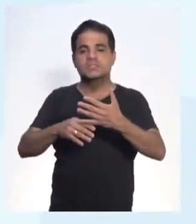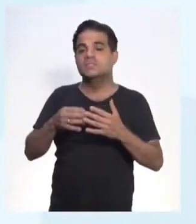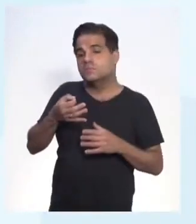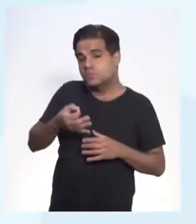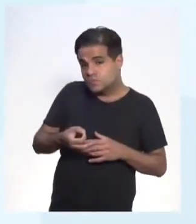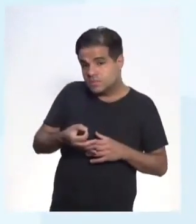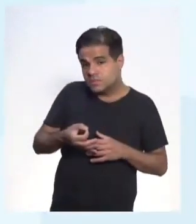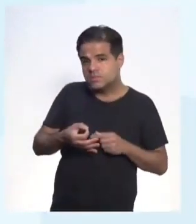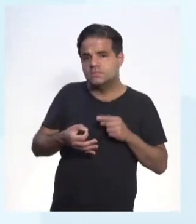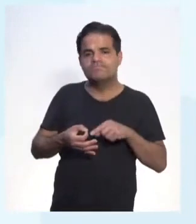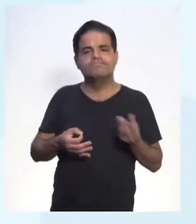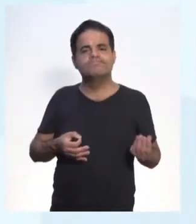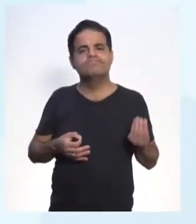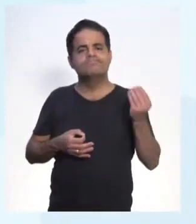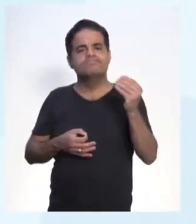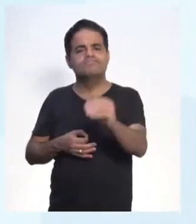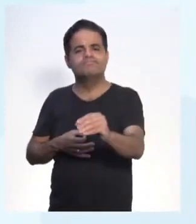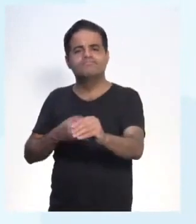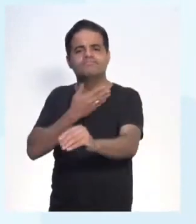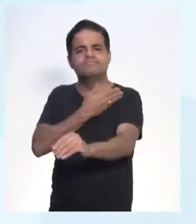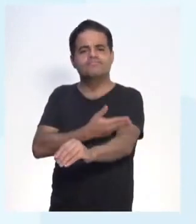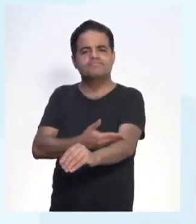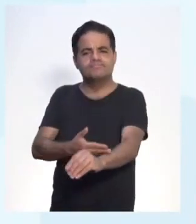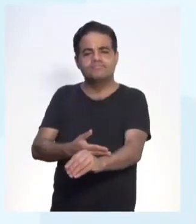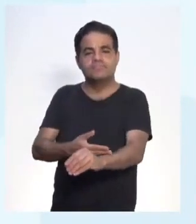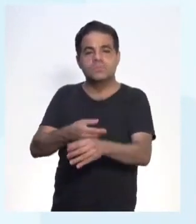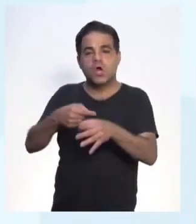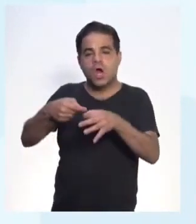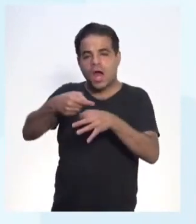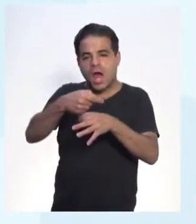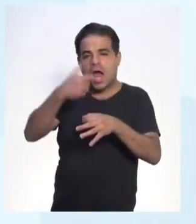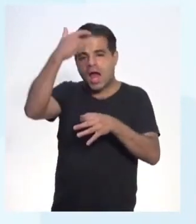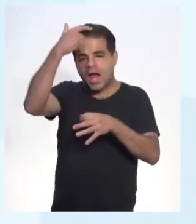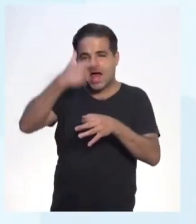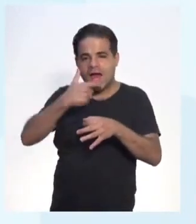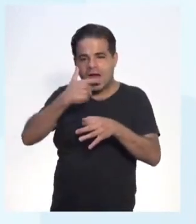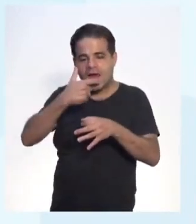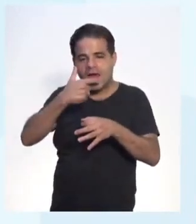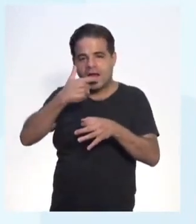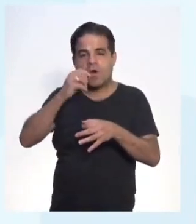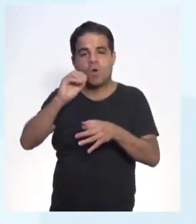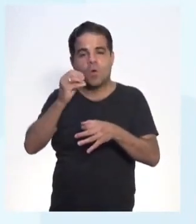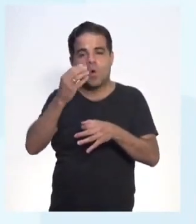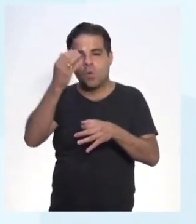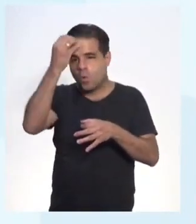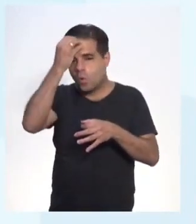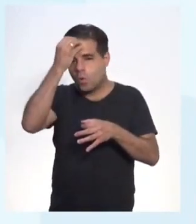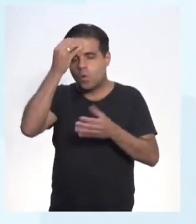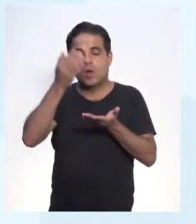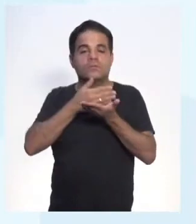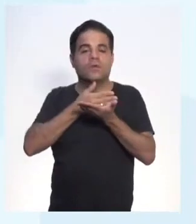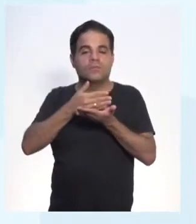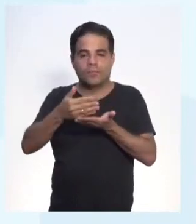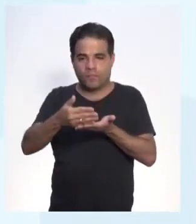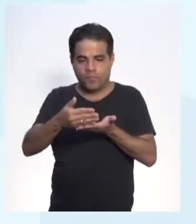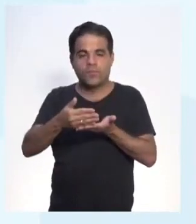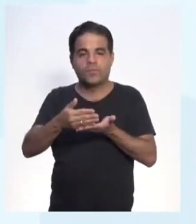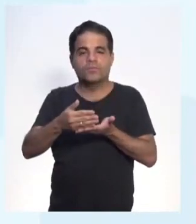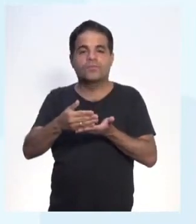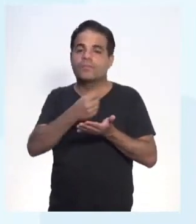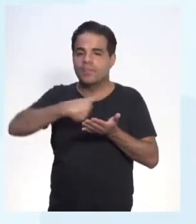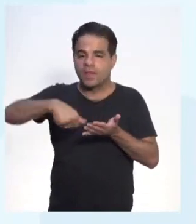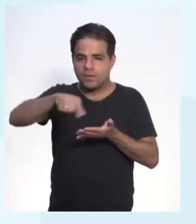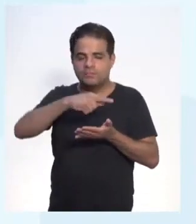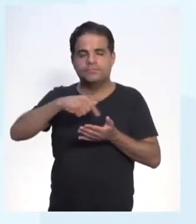moeda a gente costuma utilizar cara e coroa. Então, começamos com o